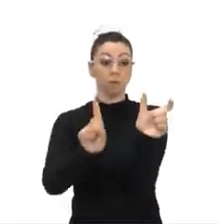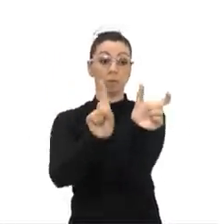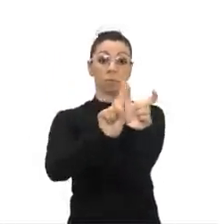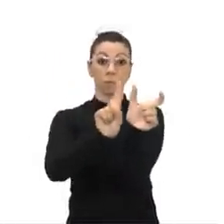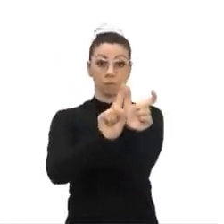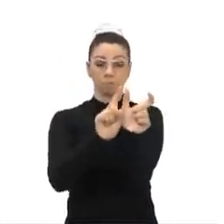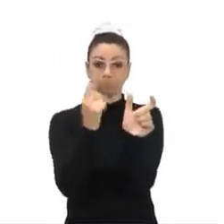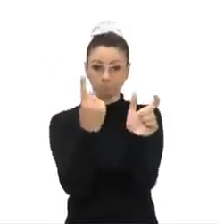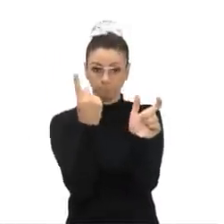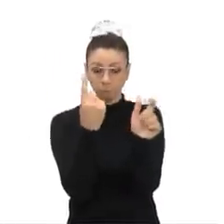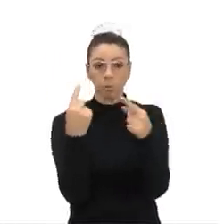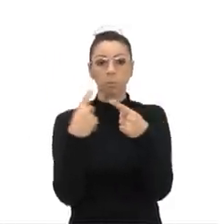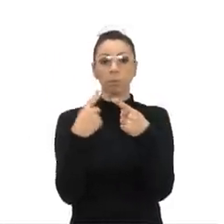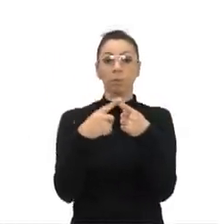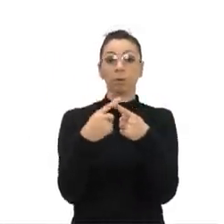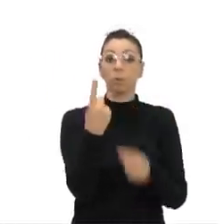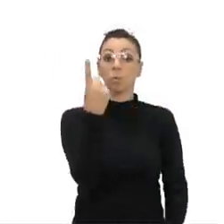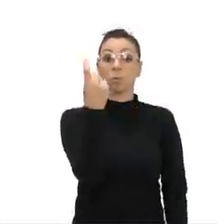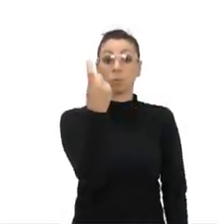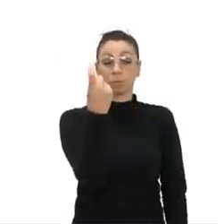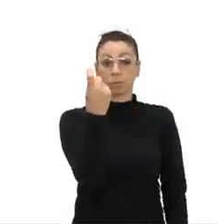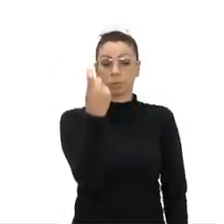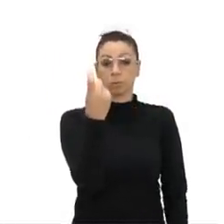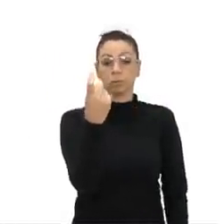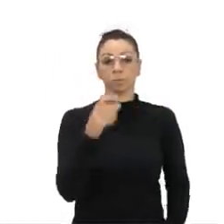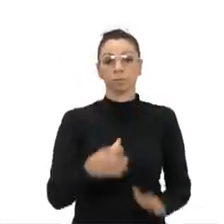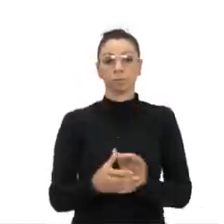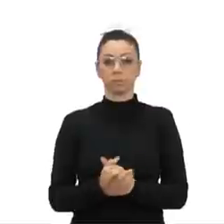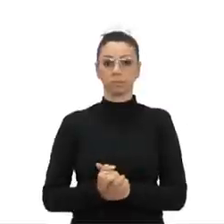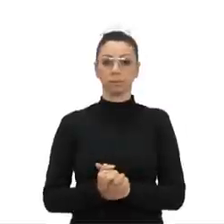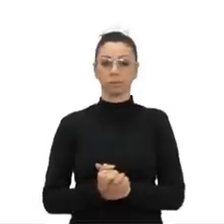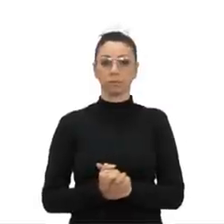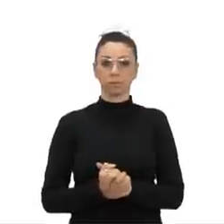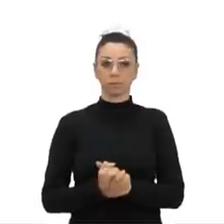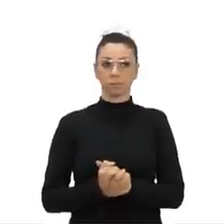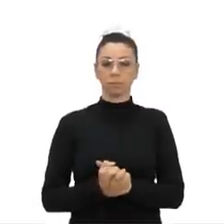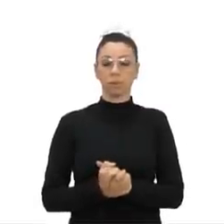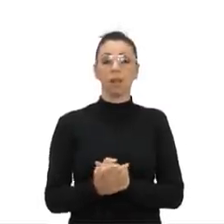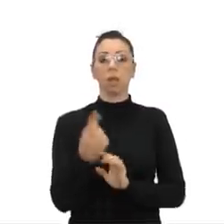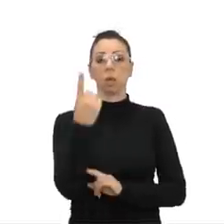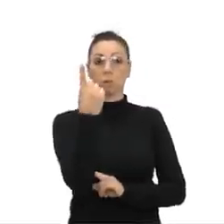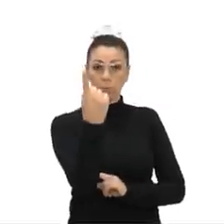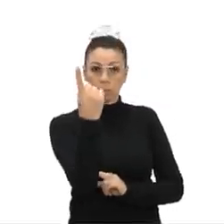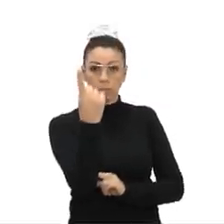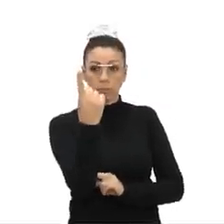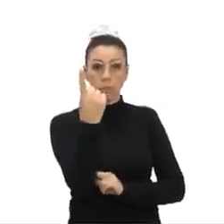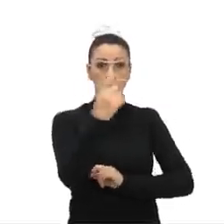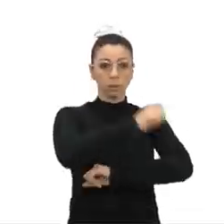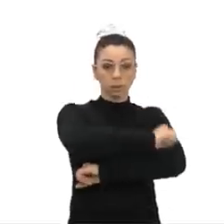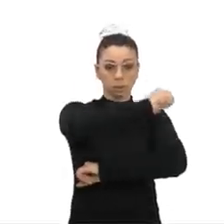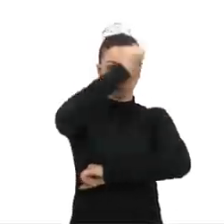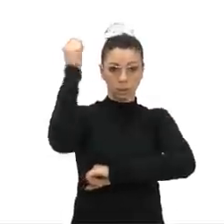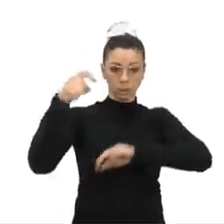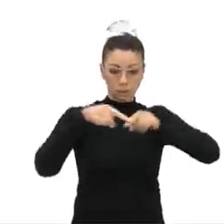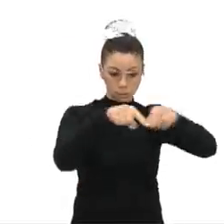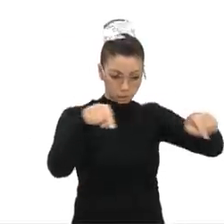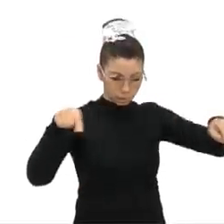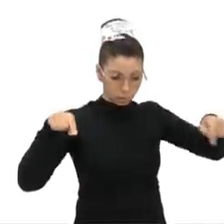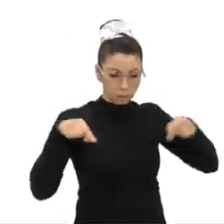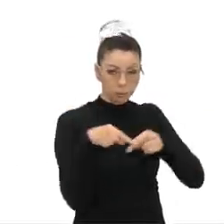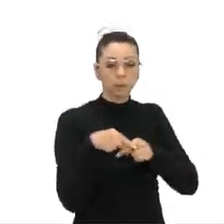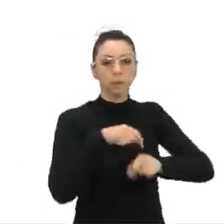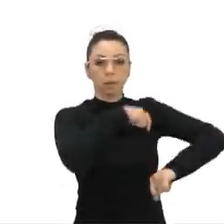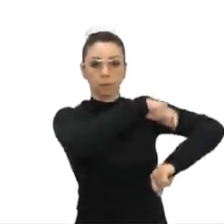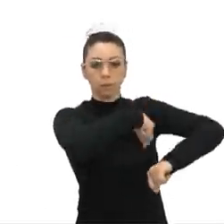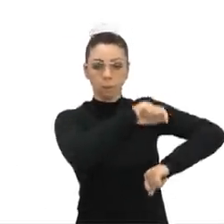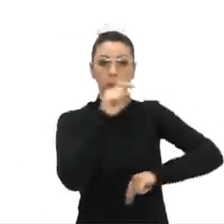duas, porque nós estamos falando do singular. Há uma janela na cozinha e há um espelho